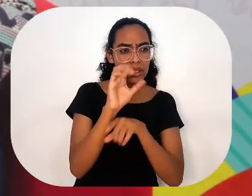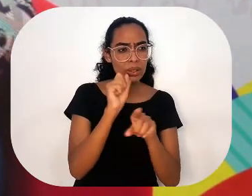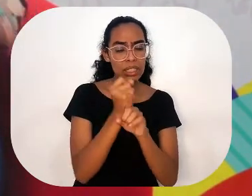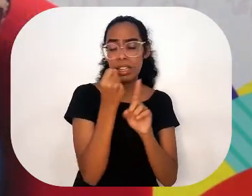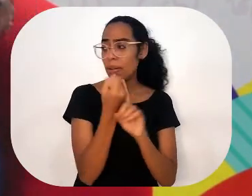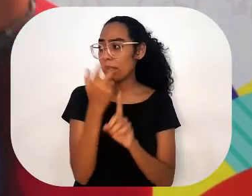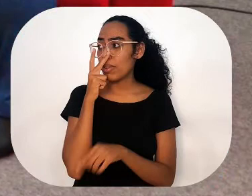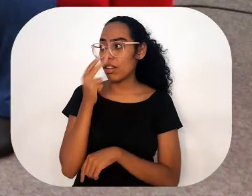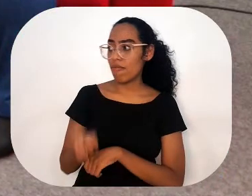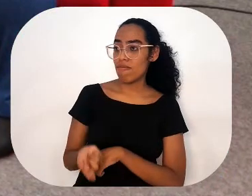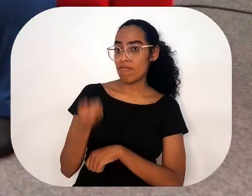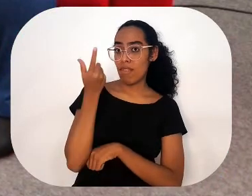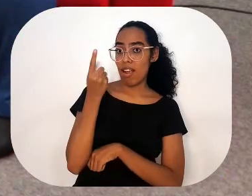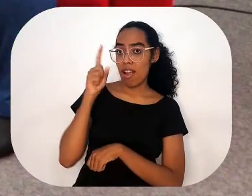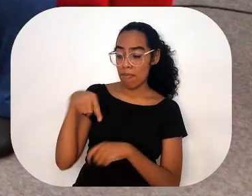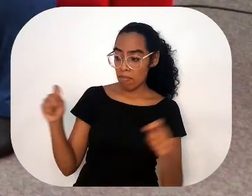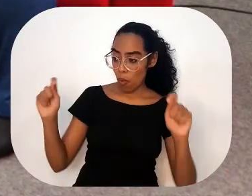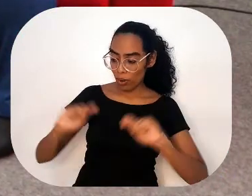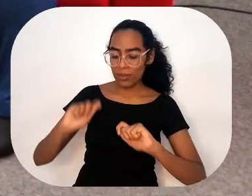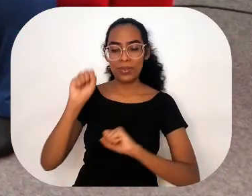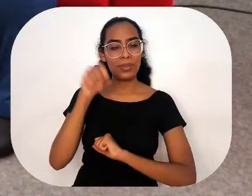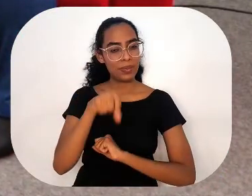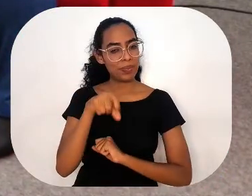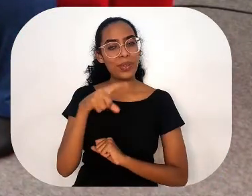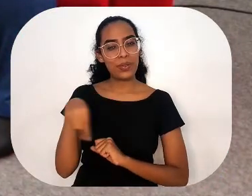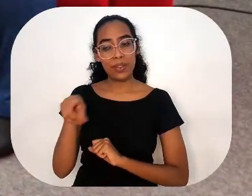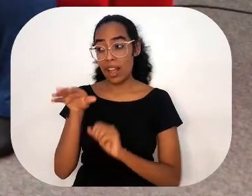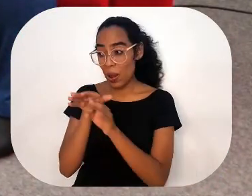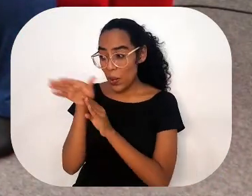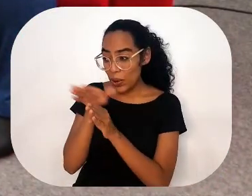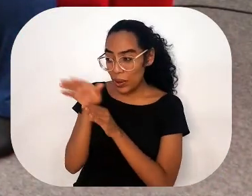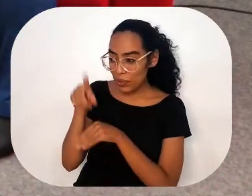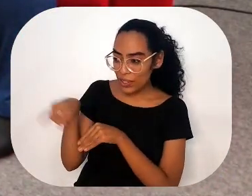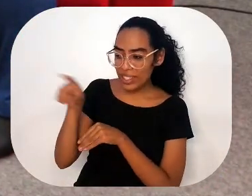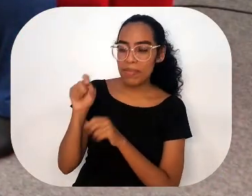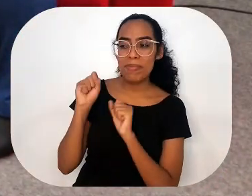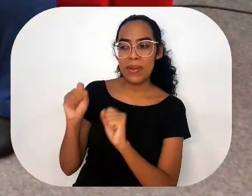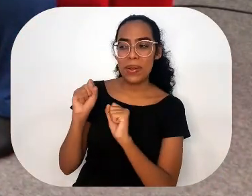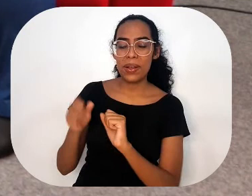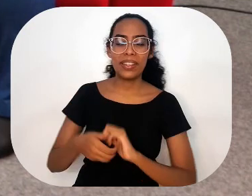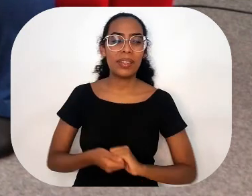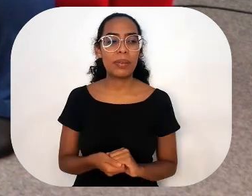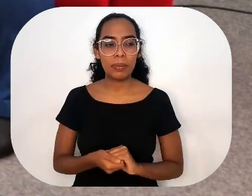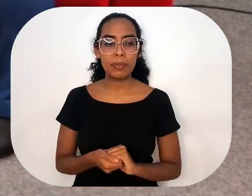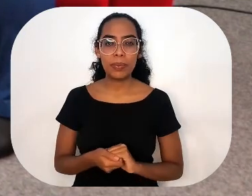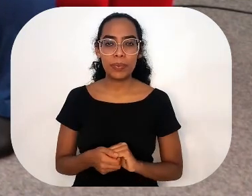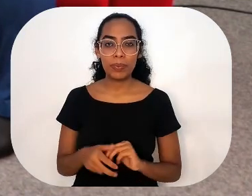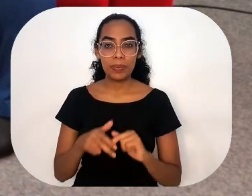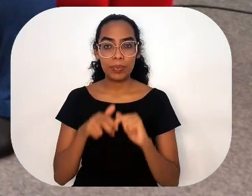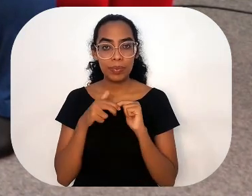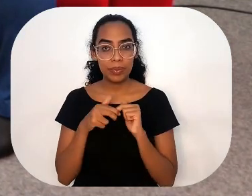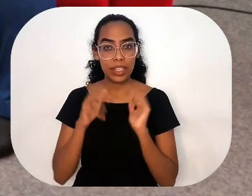Ciências Sociais eles achavam aquilo uma coisa incrível e eu disse não só é possível realizável e se quiser eu oriento